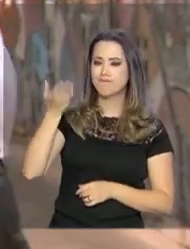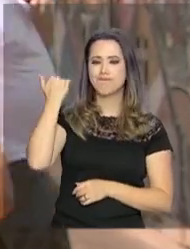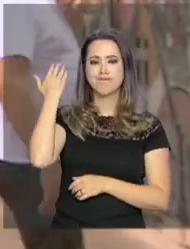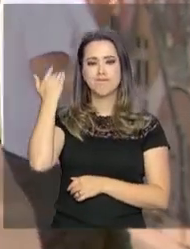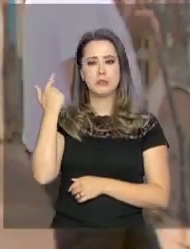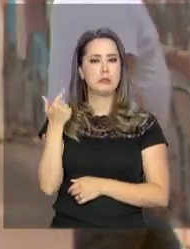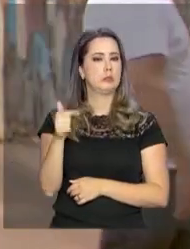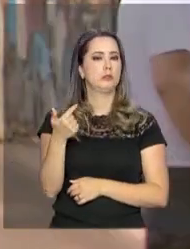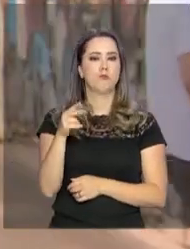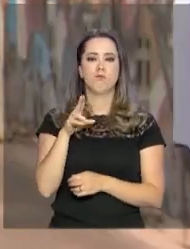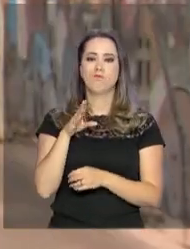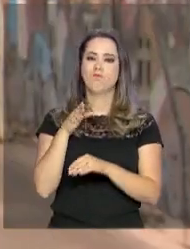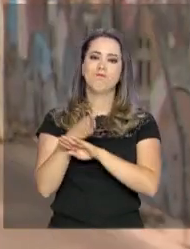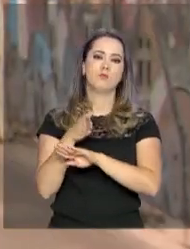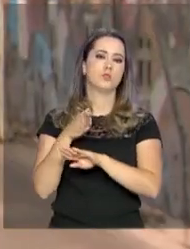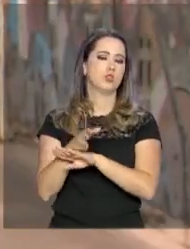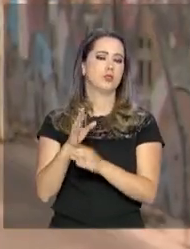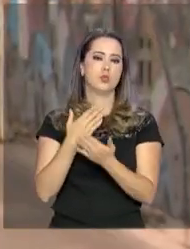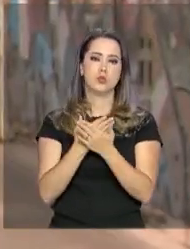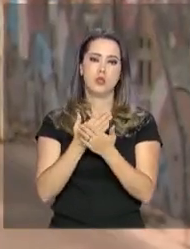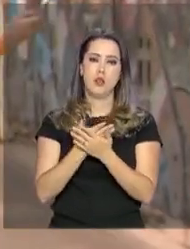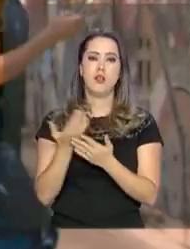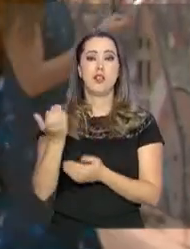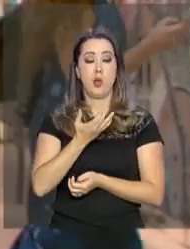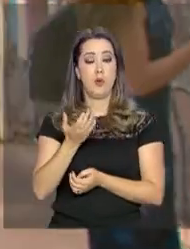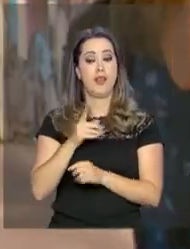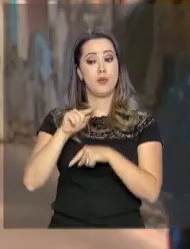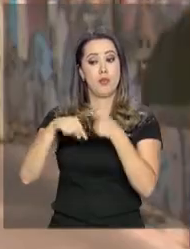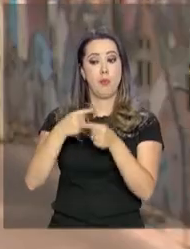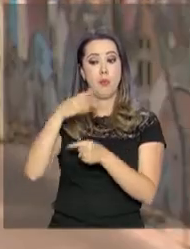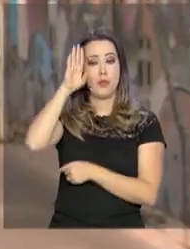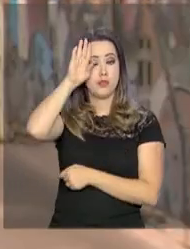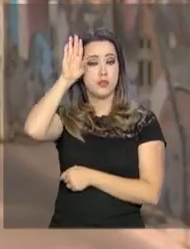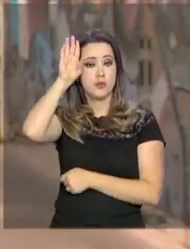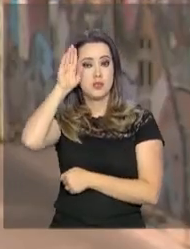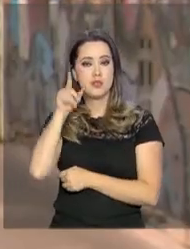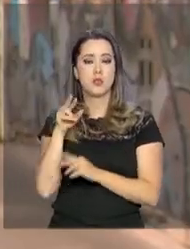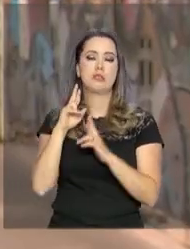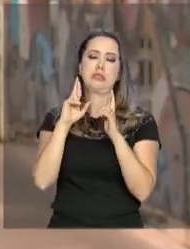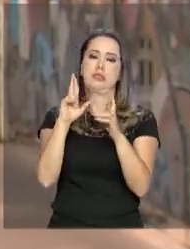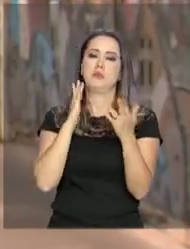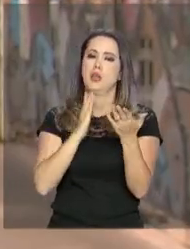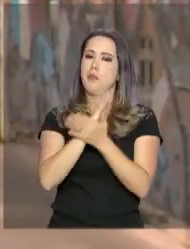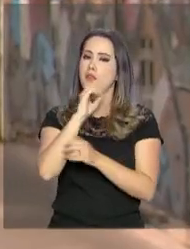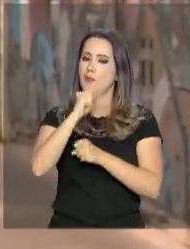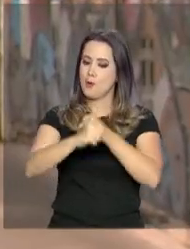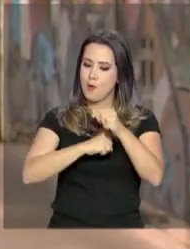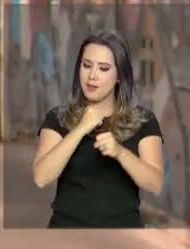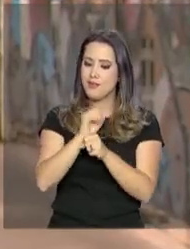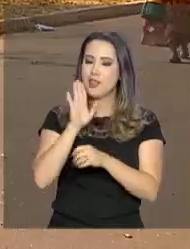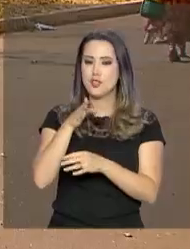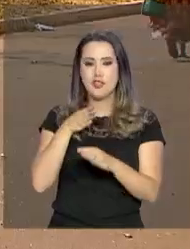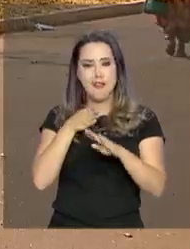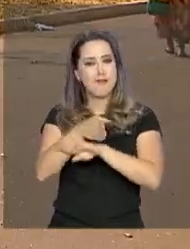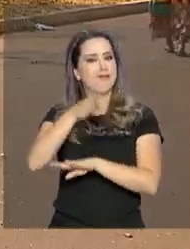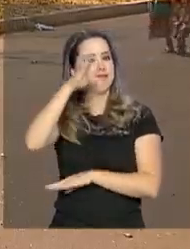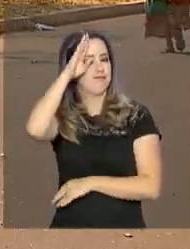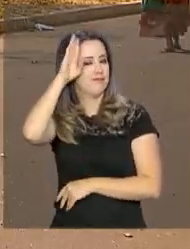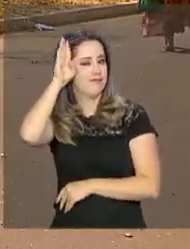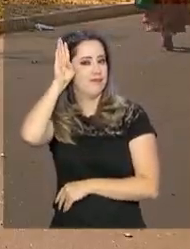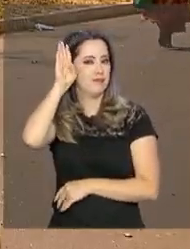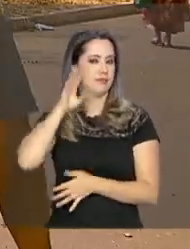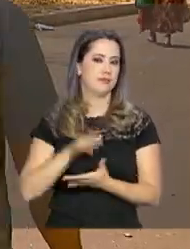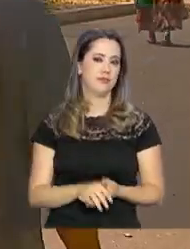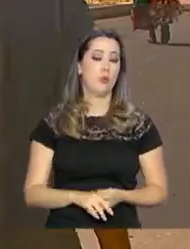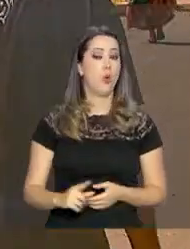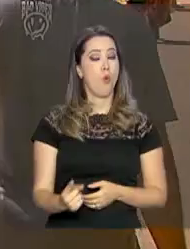né e eu quero fazer uma faculdade né eu espero aproveitar em ano que vem está entrando na faculdade em quase um milhão e